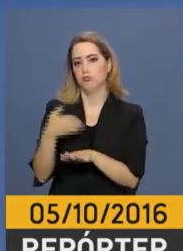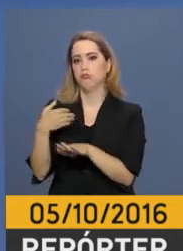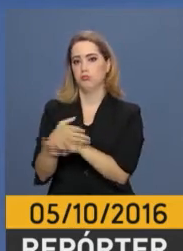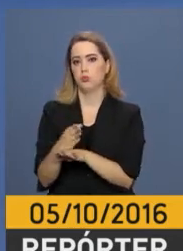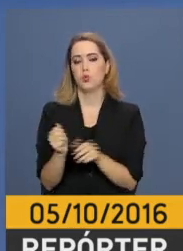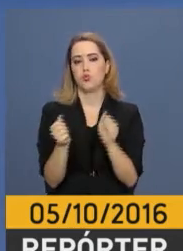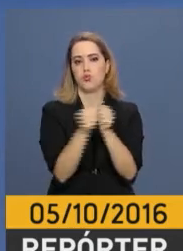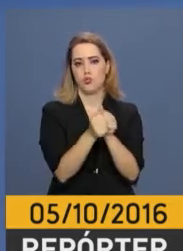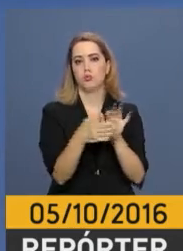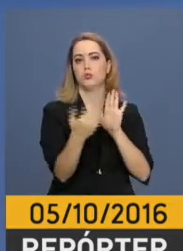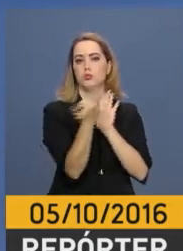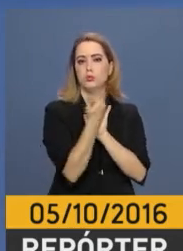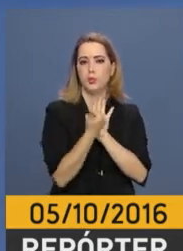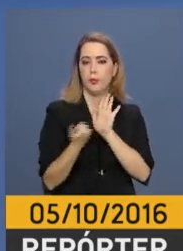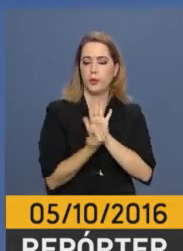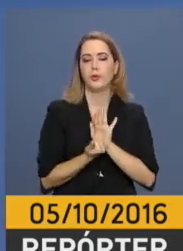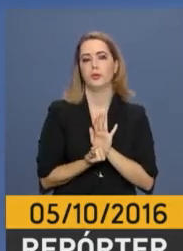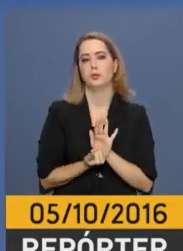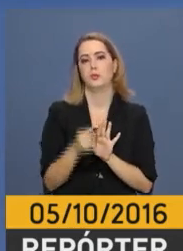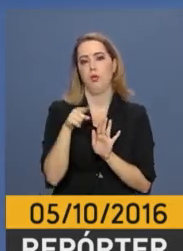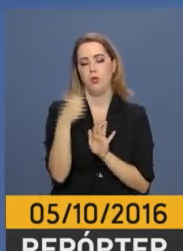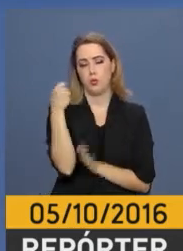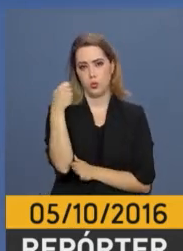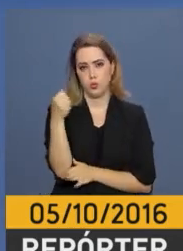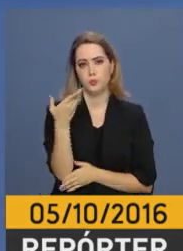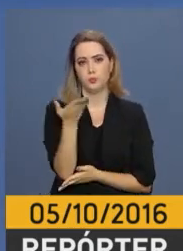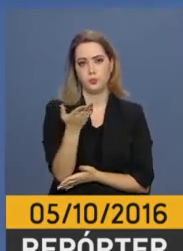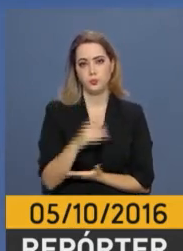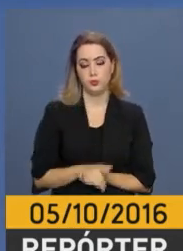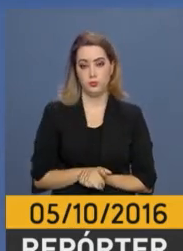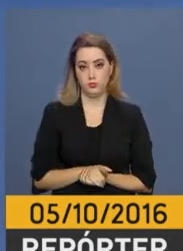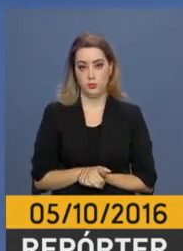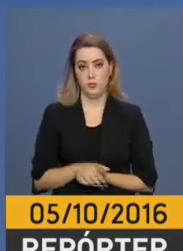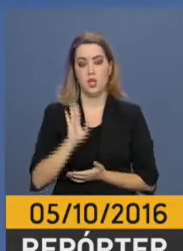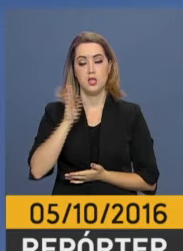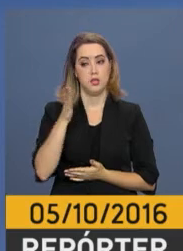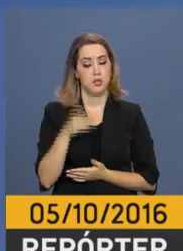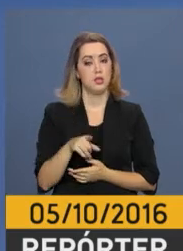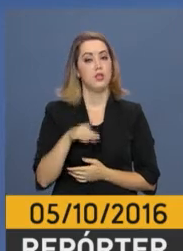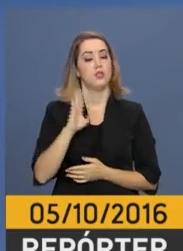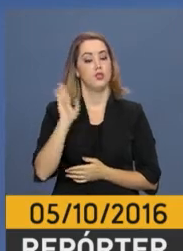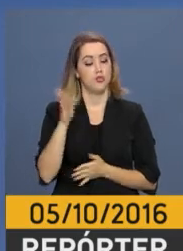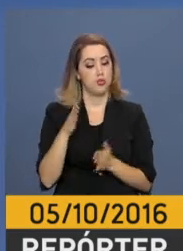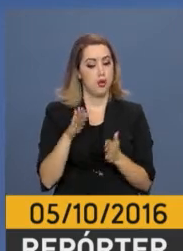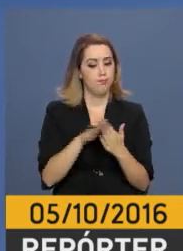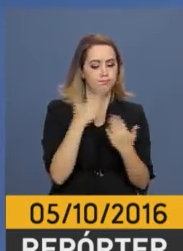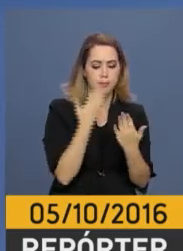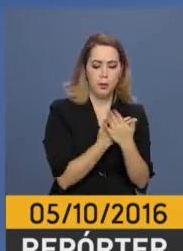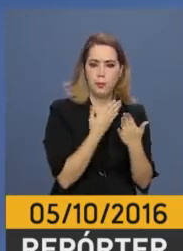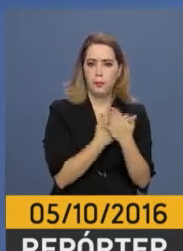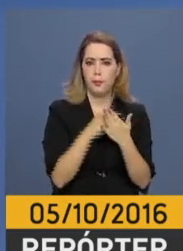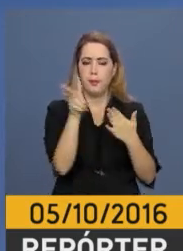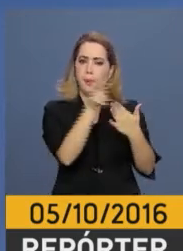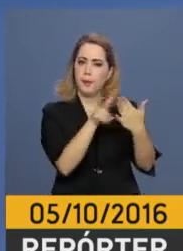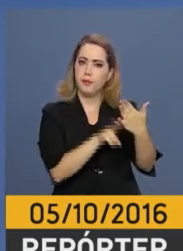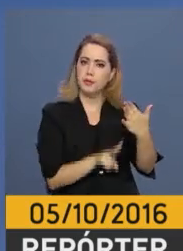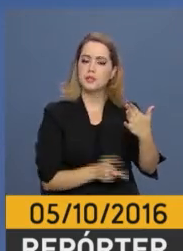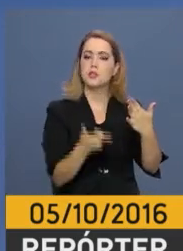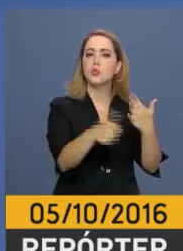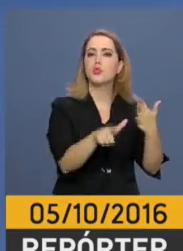então ele tem um impacto grande vai ter um impacto já têm acompanhamento dos estudos avaliações de programas